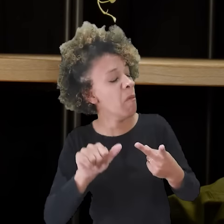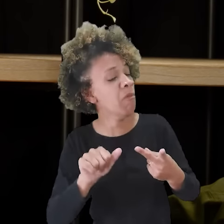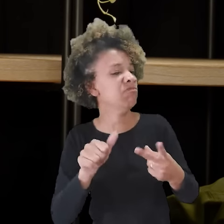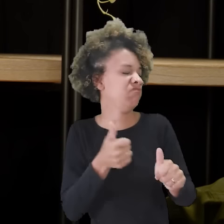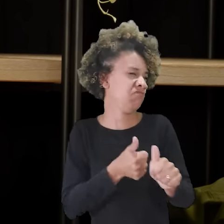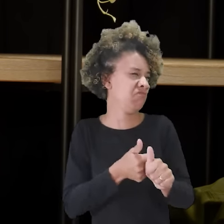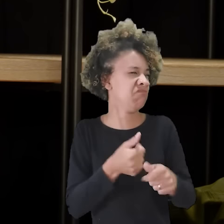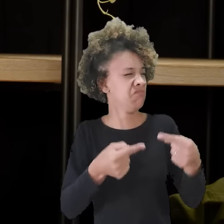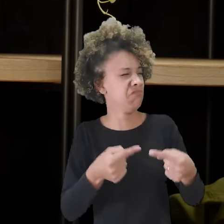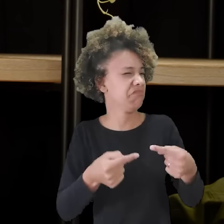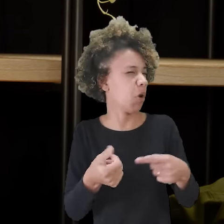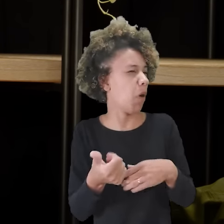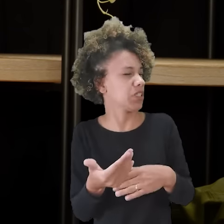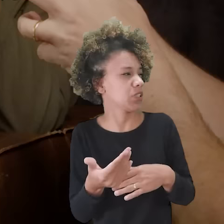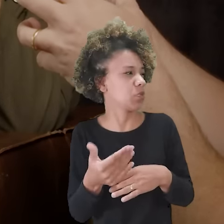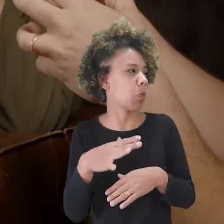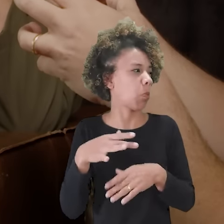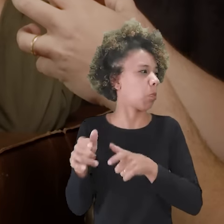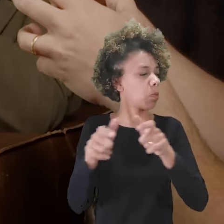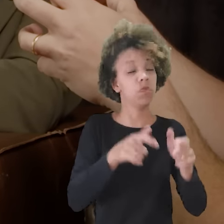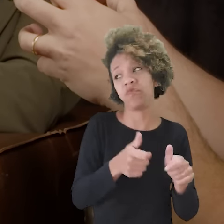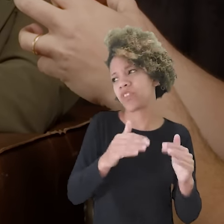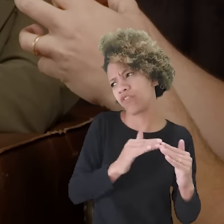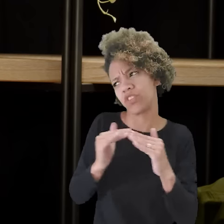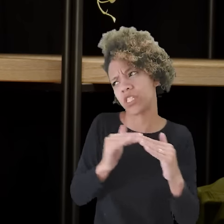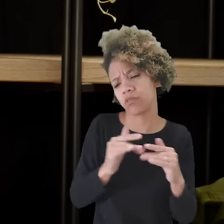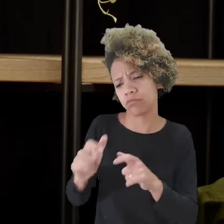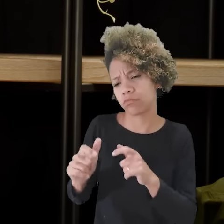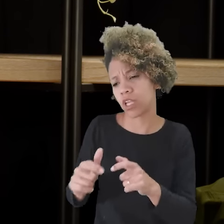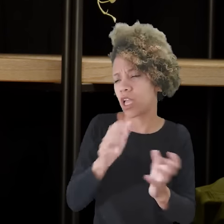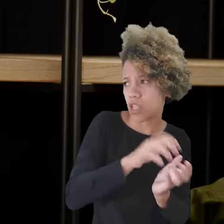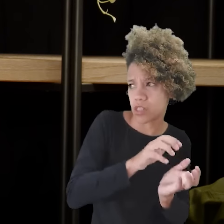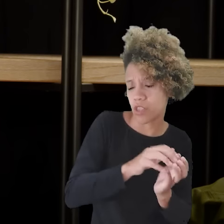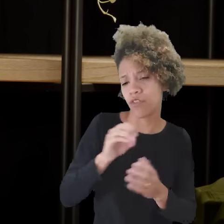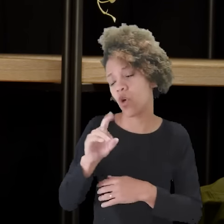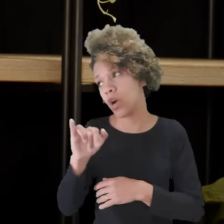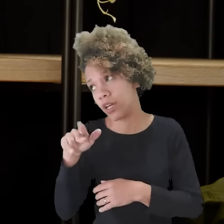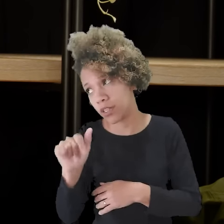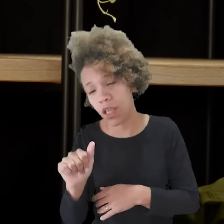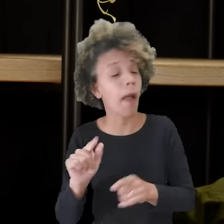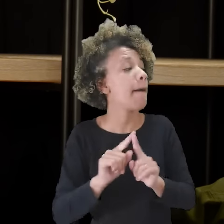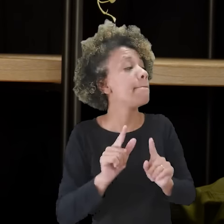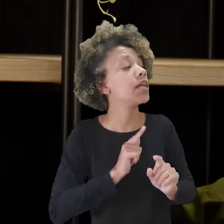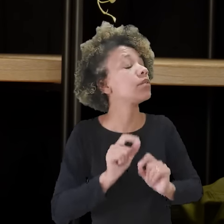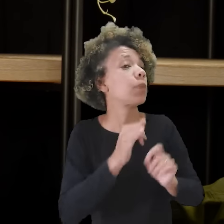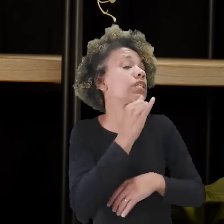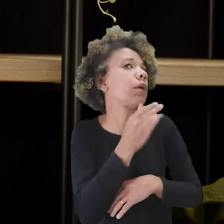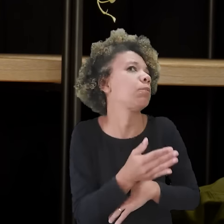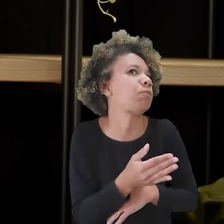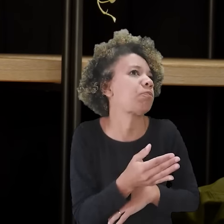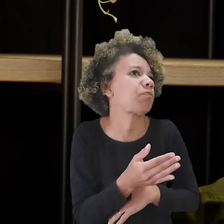do lado né praticamente quase que um bairro um do outro vizinho a grande recife é grande recife mas assim existe uma coisa